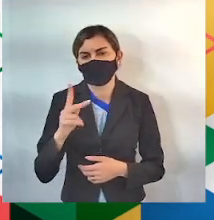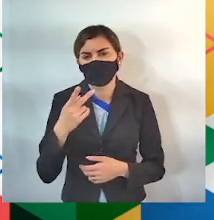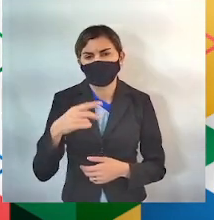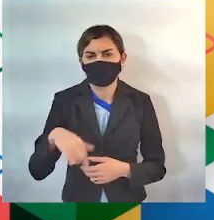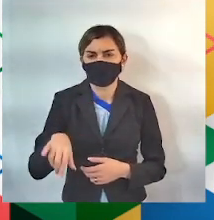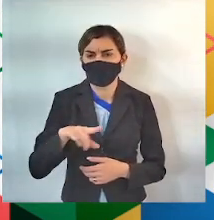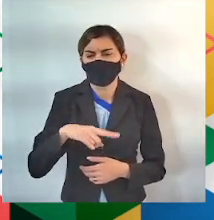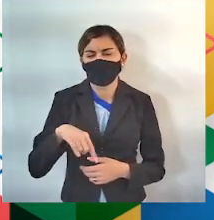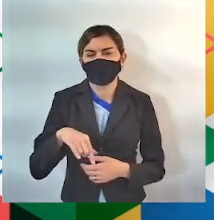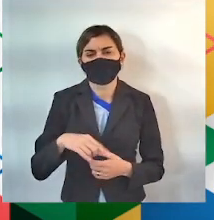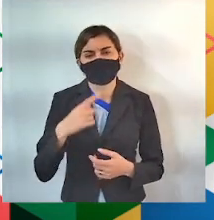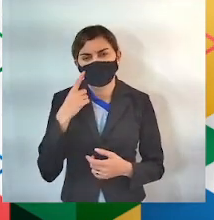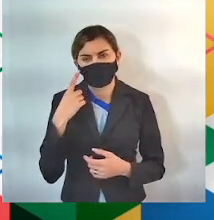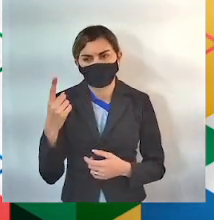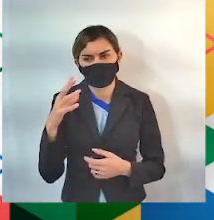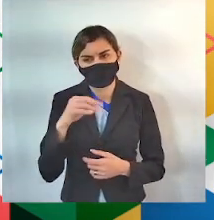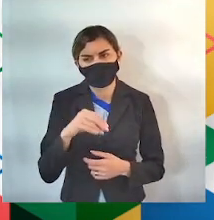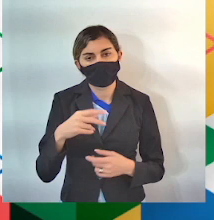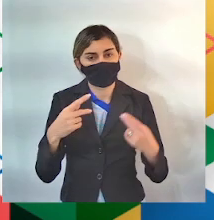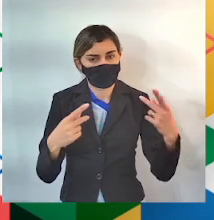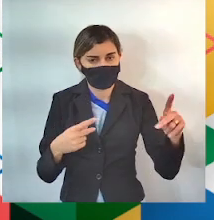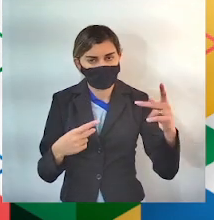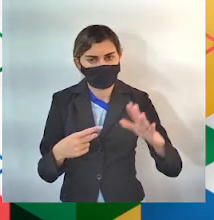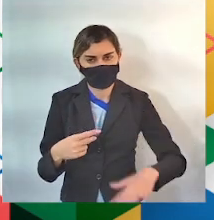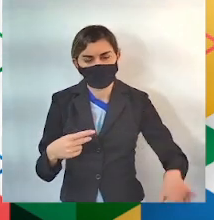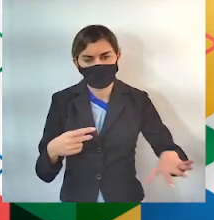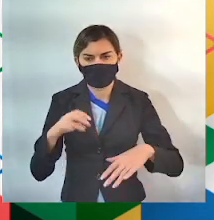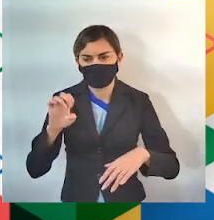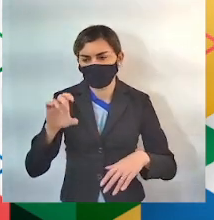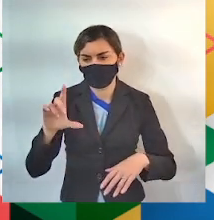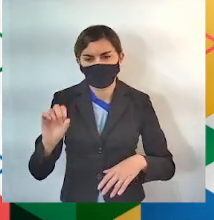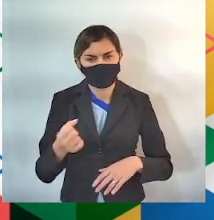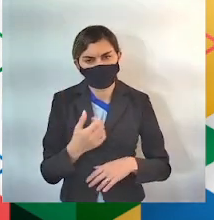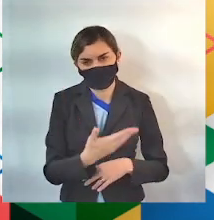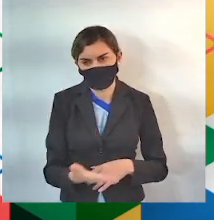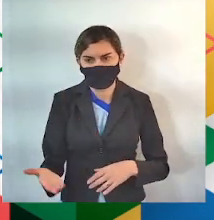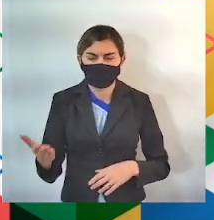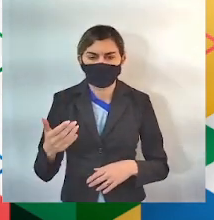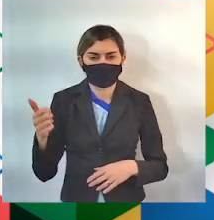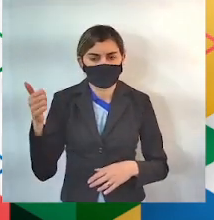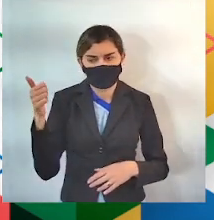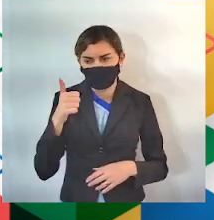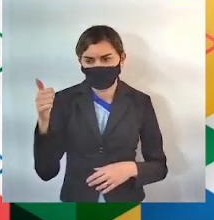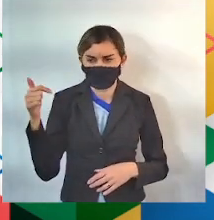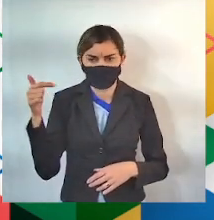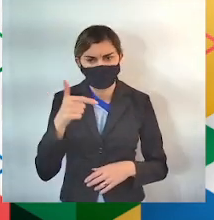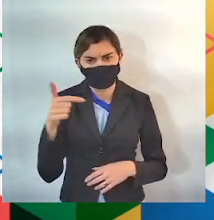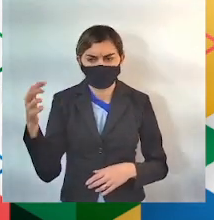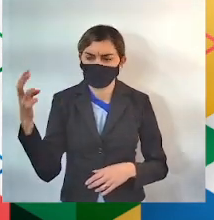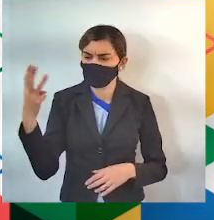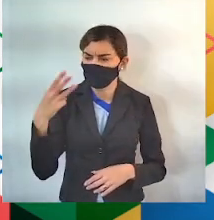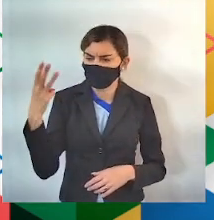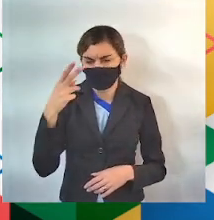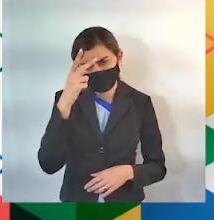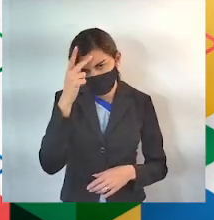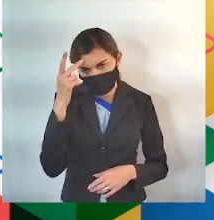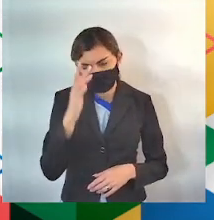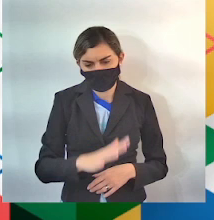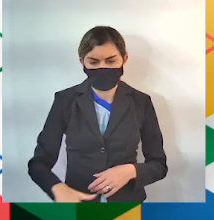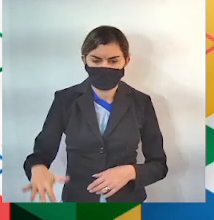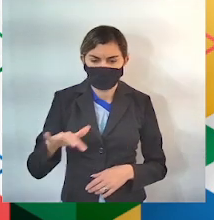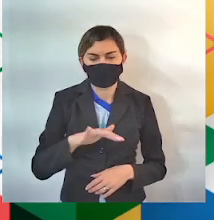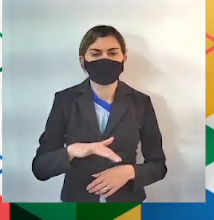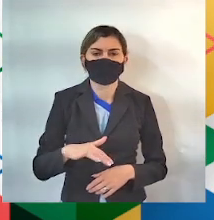e they, eles e elas. Primeira, segunda, terceira pessoa, que terceira pessoa do singular ali é he,